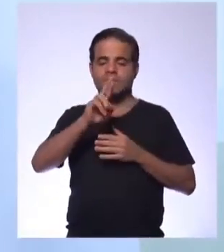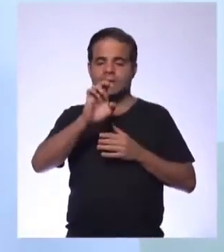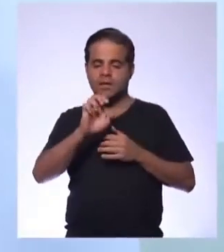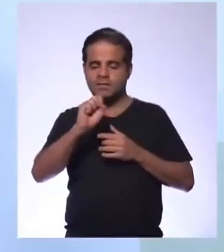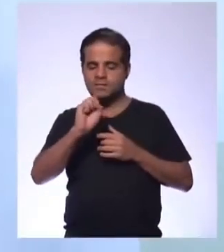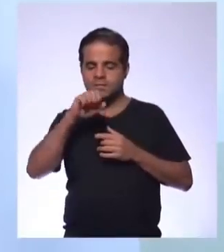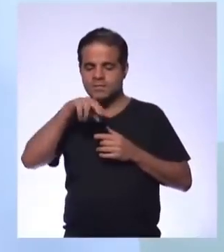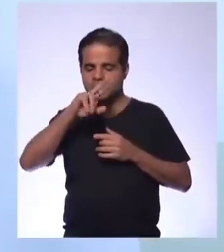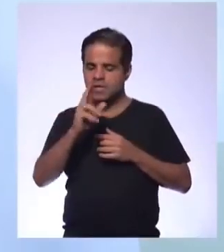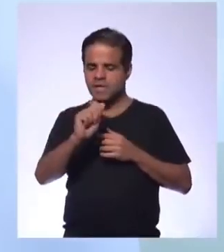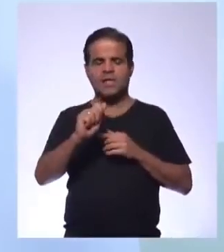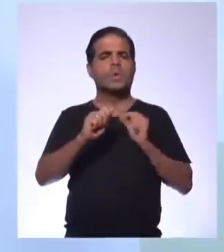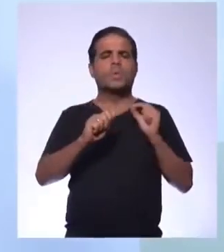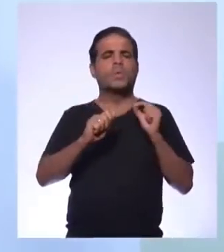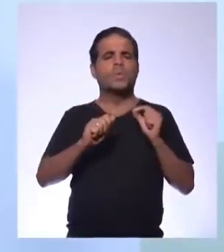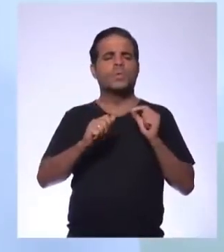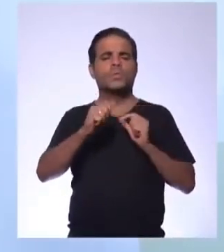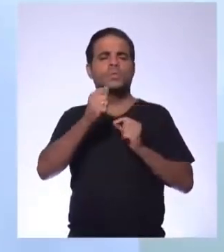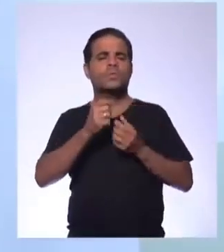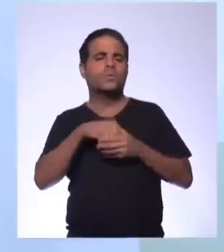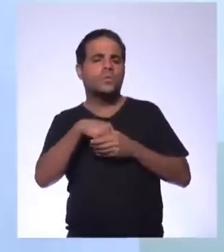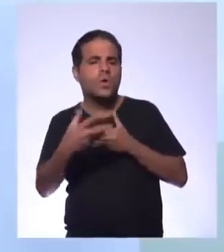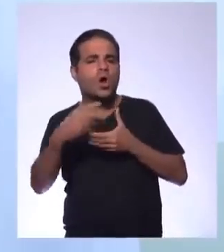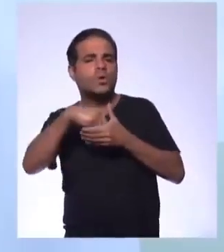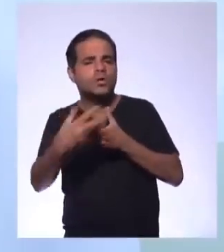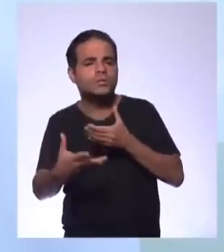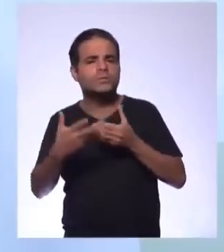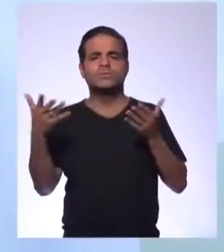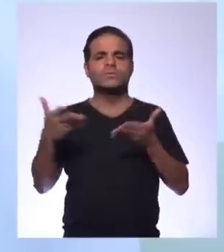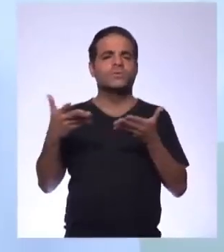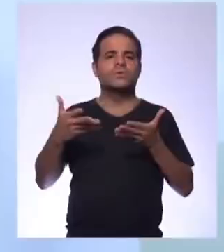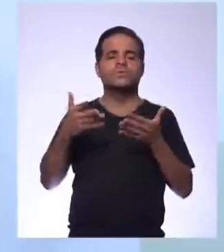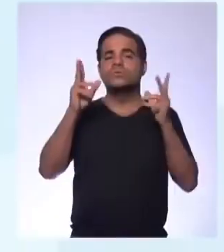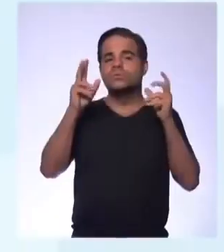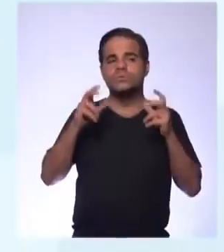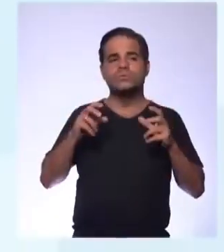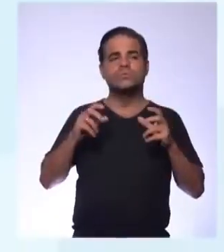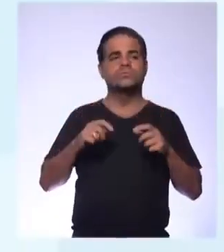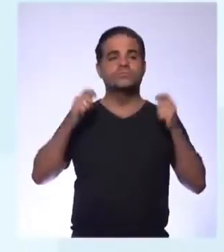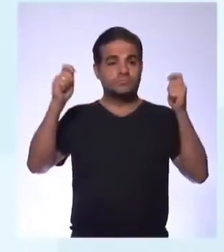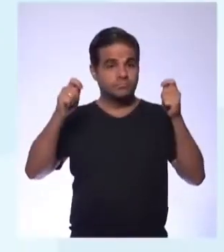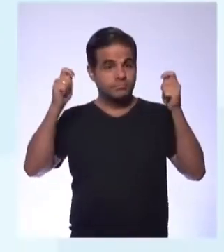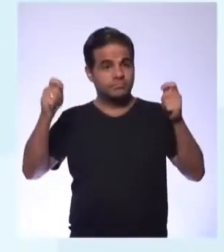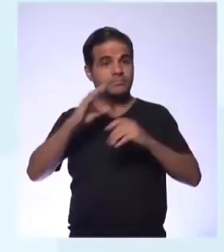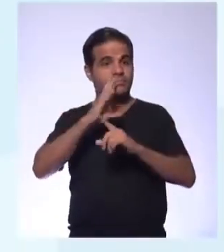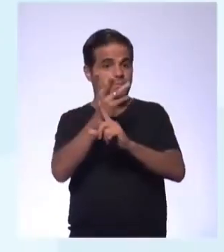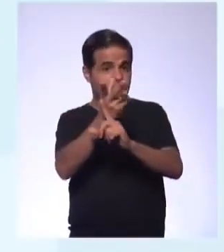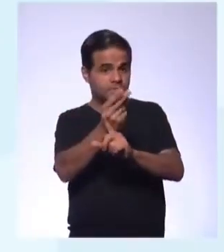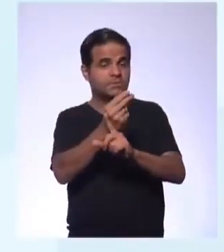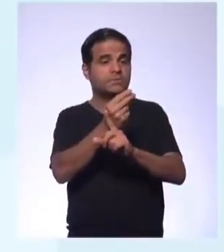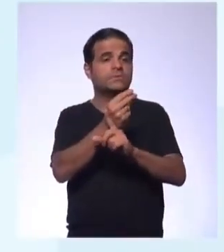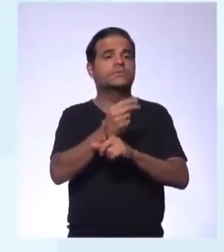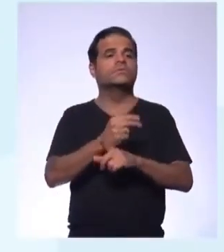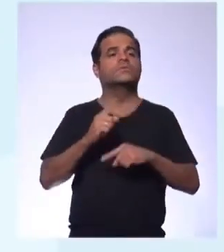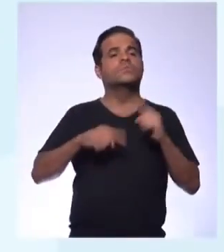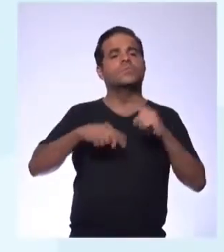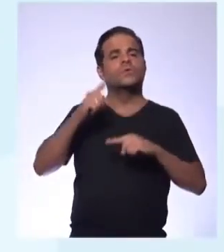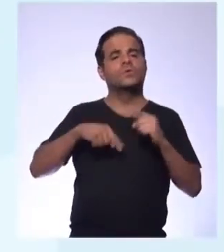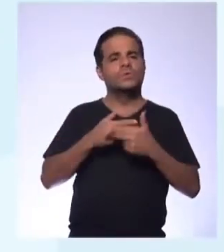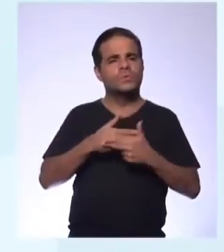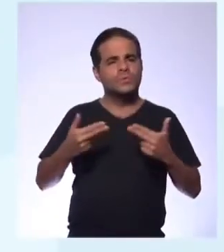resenha, né? Então, quais são os conteúdos de hoje? Manifestações artísticas,